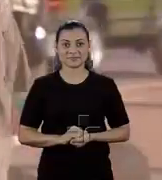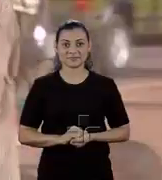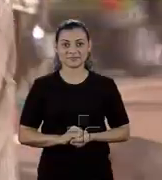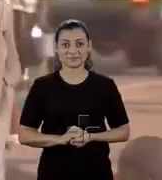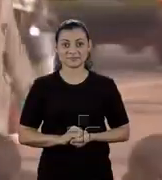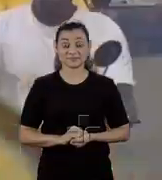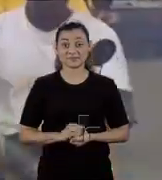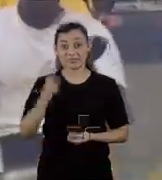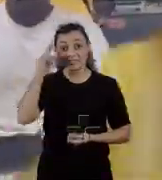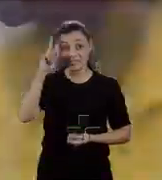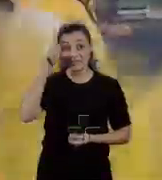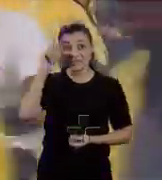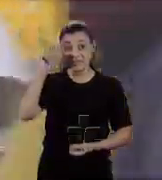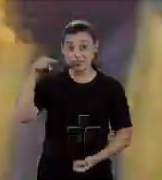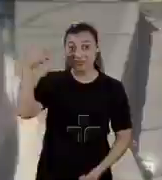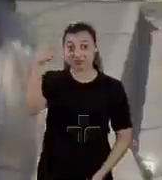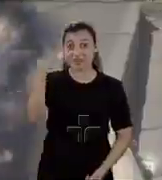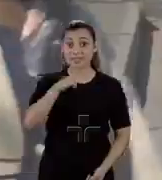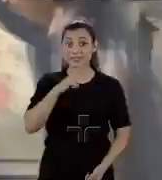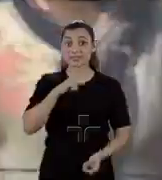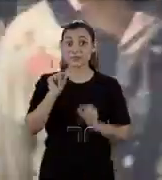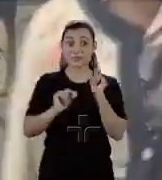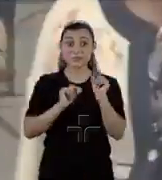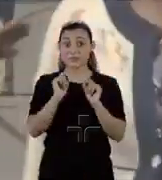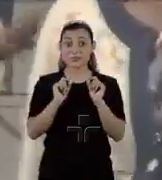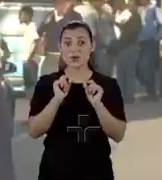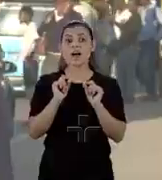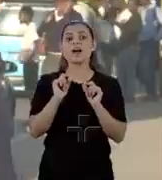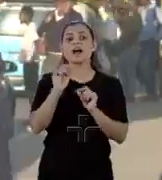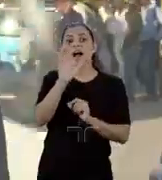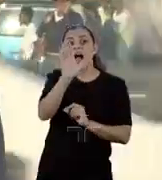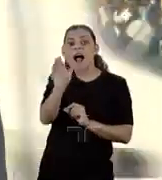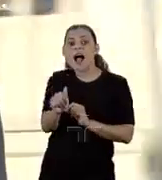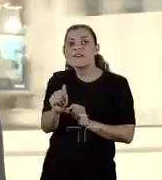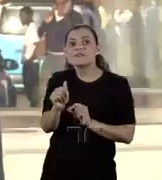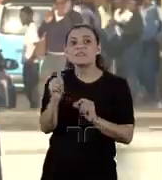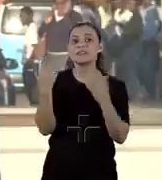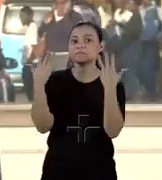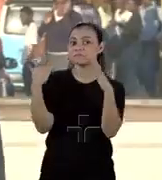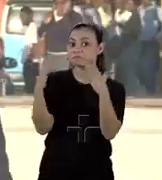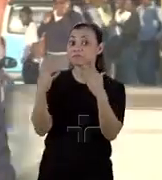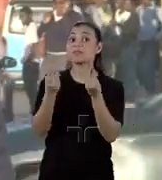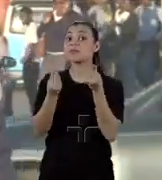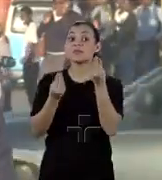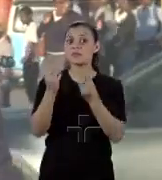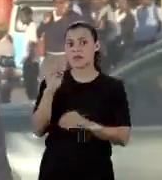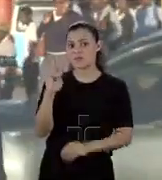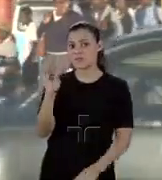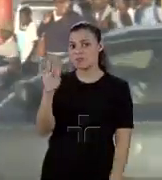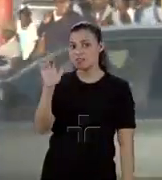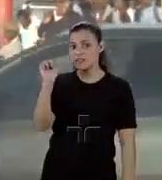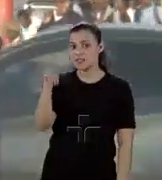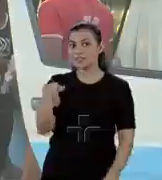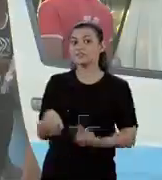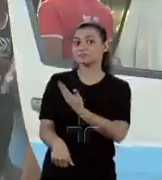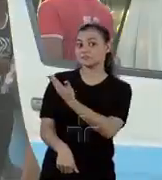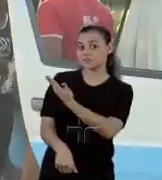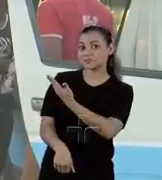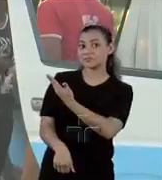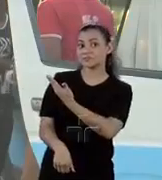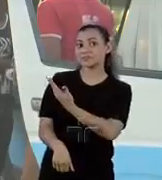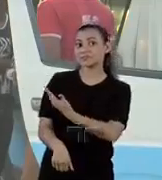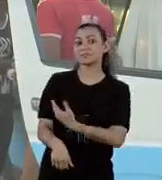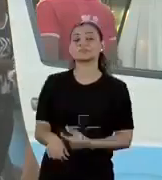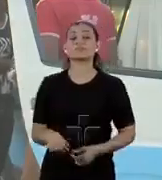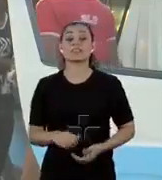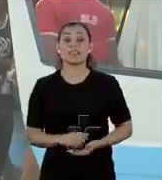A partir de segunda-feira, vamos ter a série Viva a África, com participação do correspondente especial William Correia em Angola. Além da